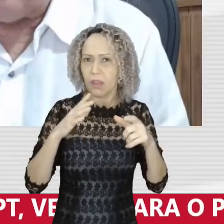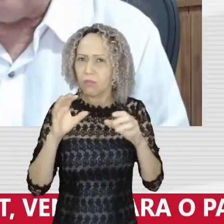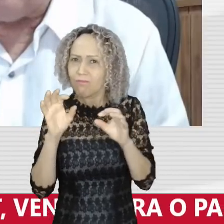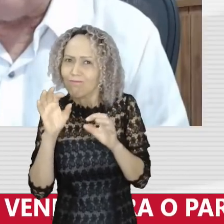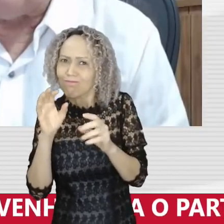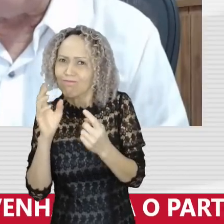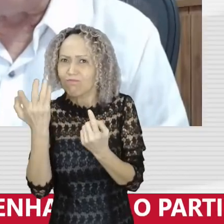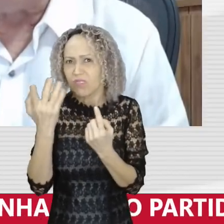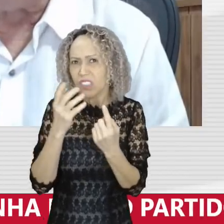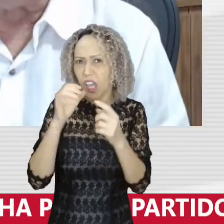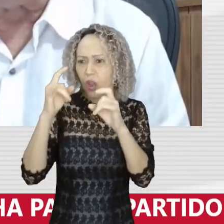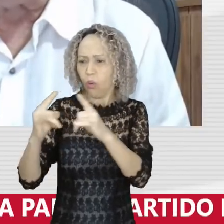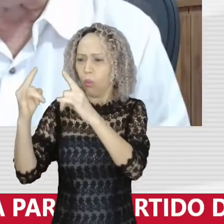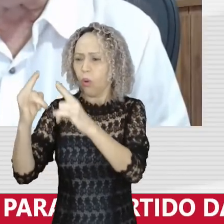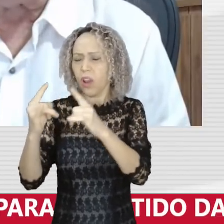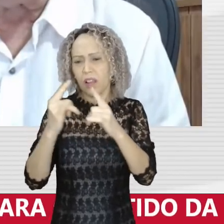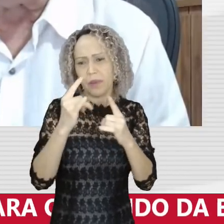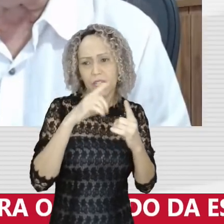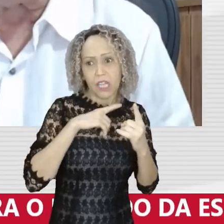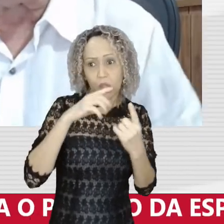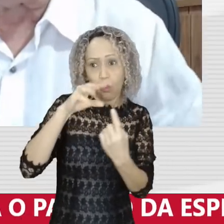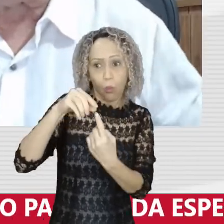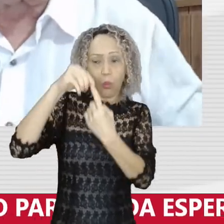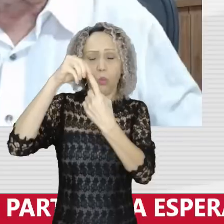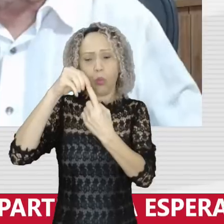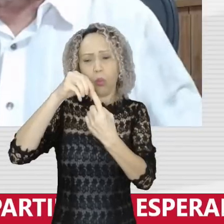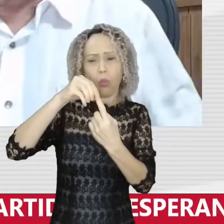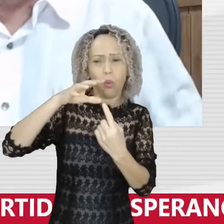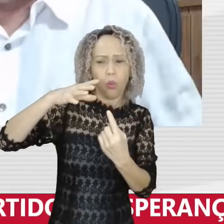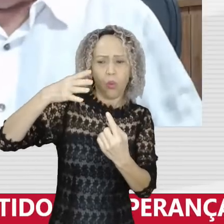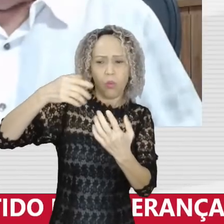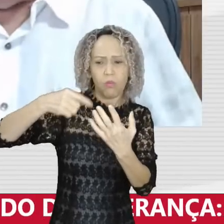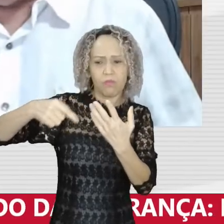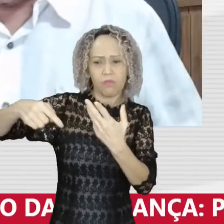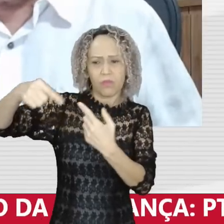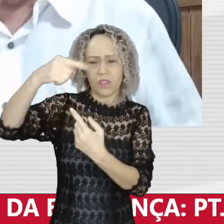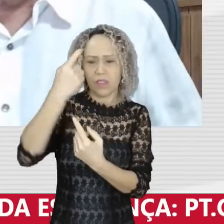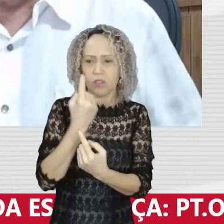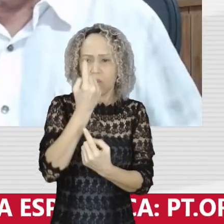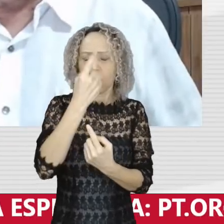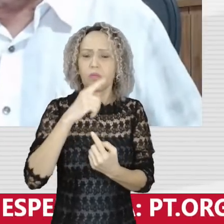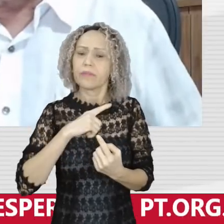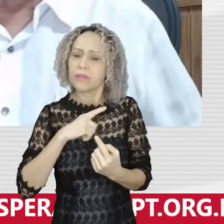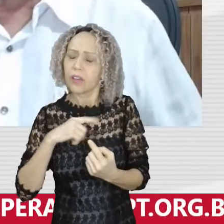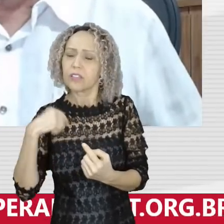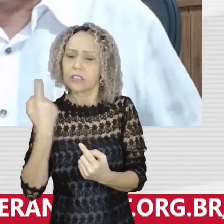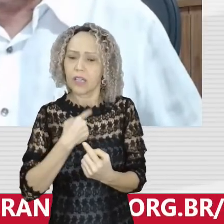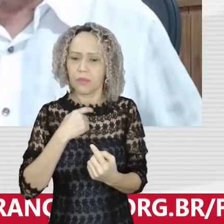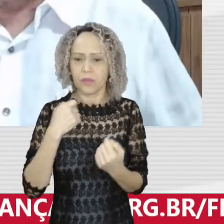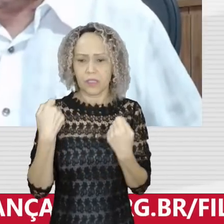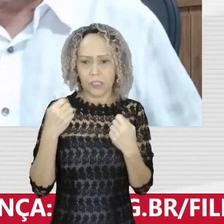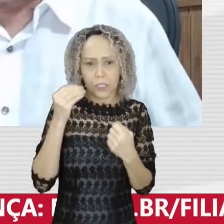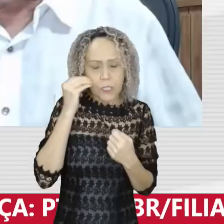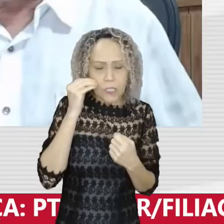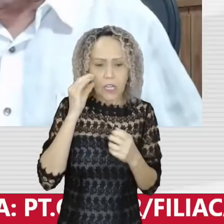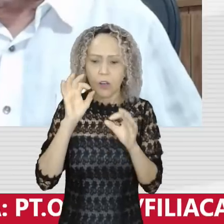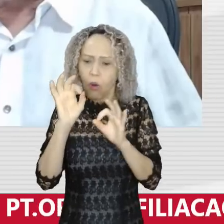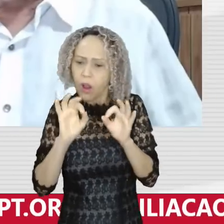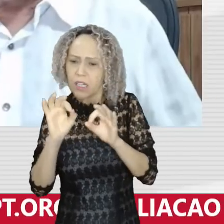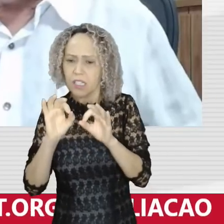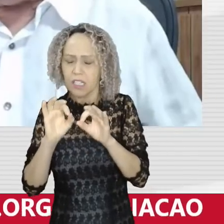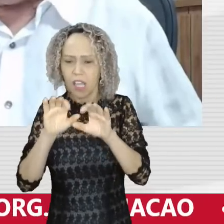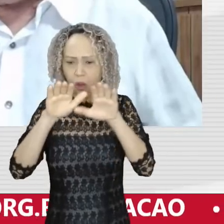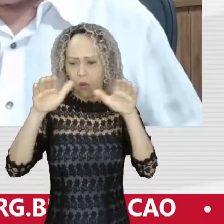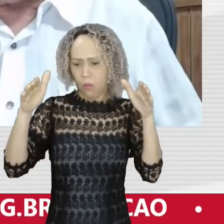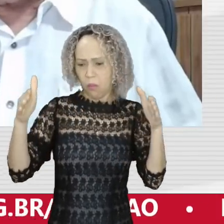tentando recursos para montar um palco e fazermos ali um momento de confraternização para as pessoas que estão vindo, deixando famílias